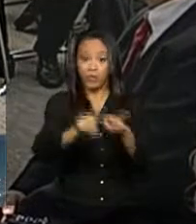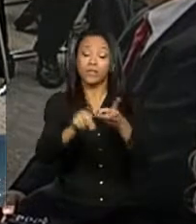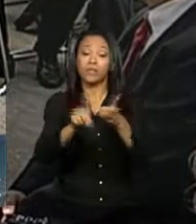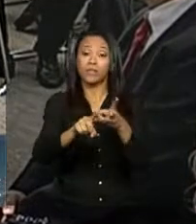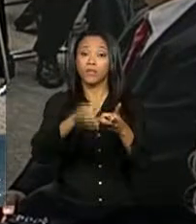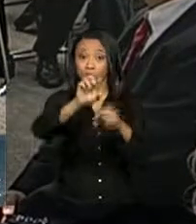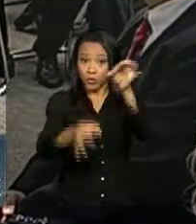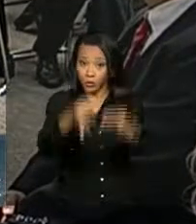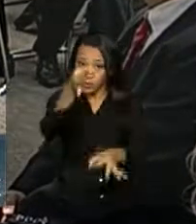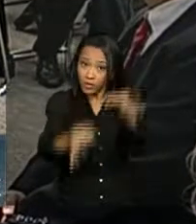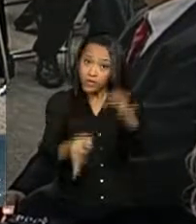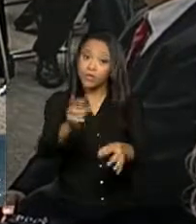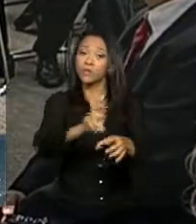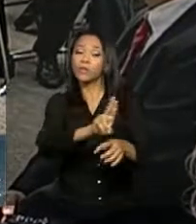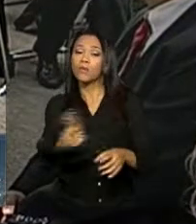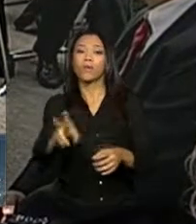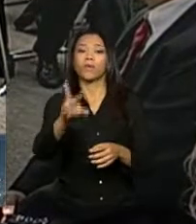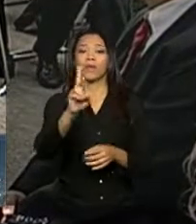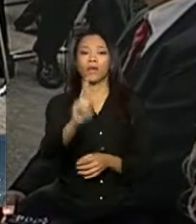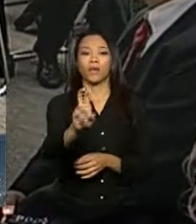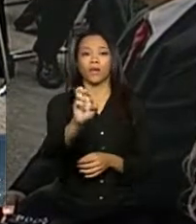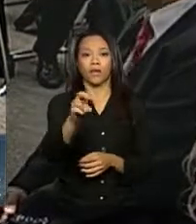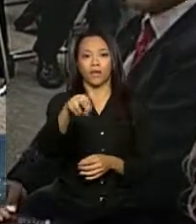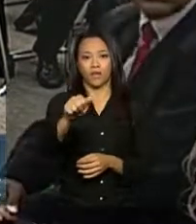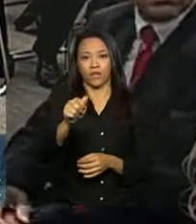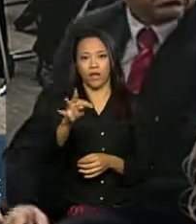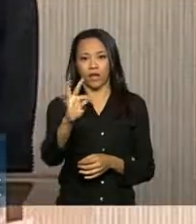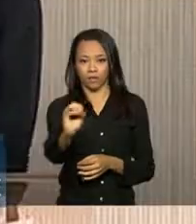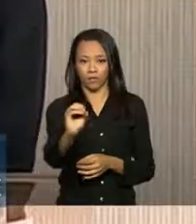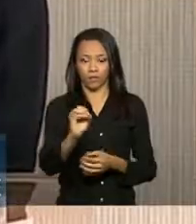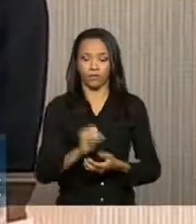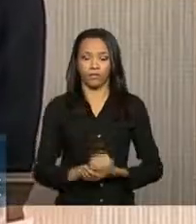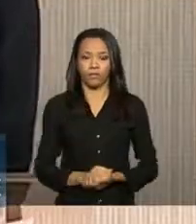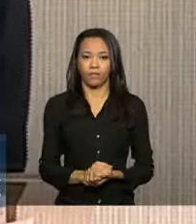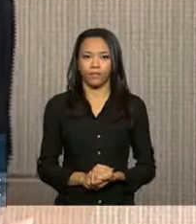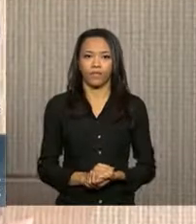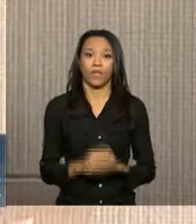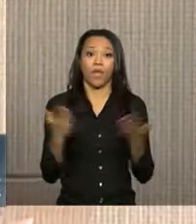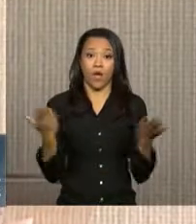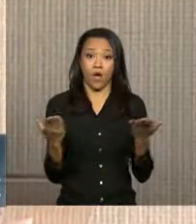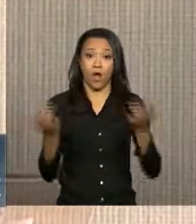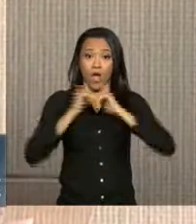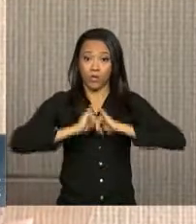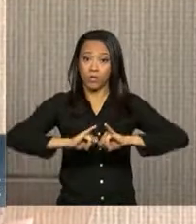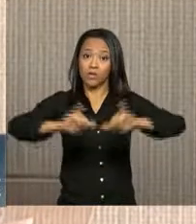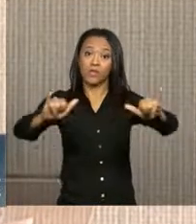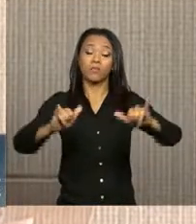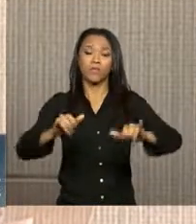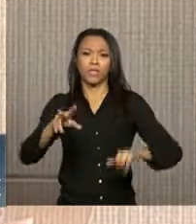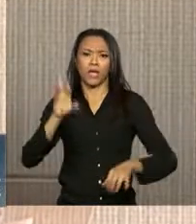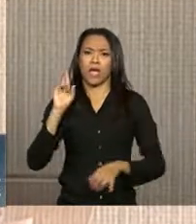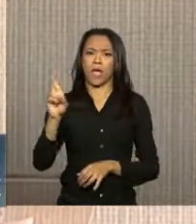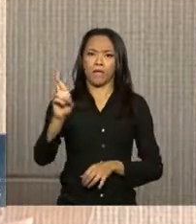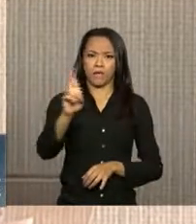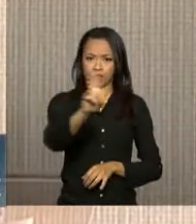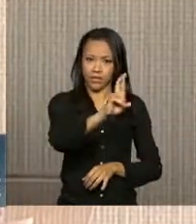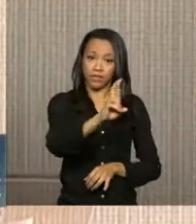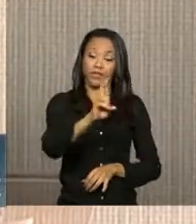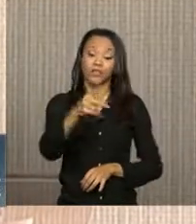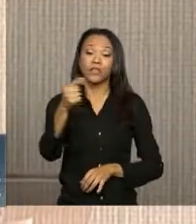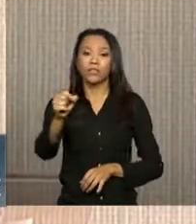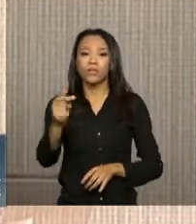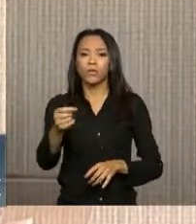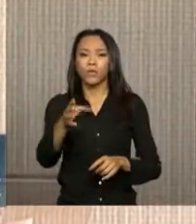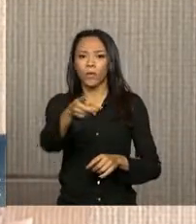renato barão varalda anunciamos os representantes do poder executivo federal que